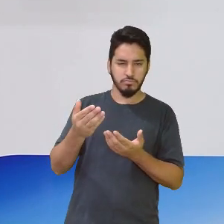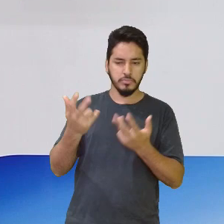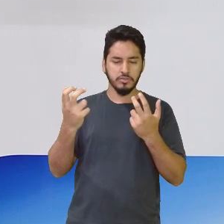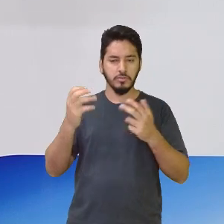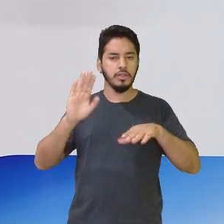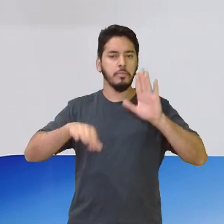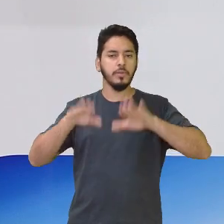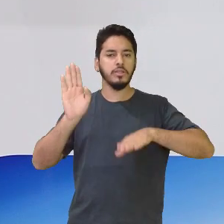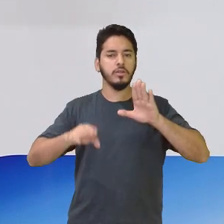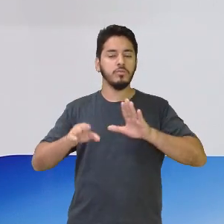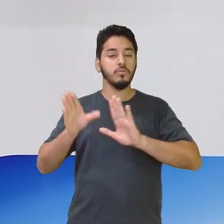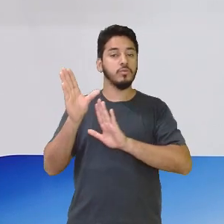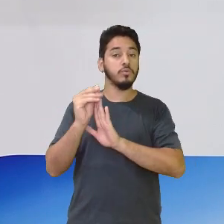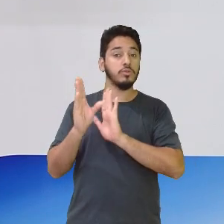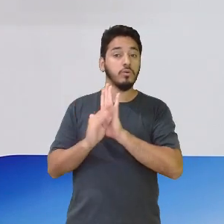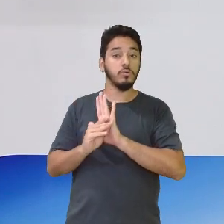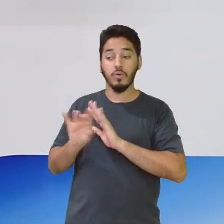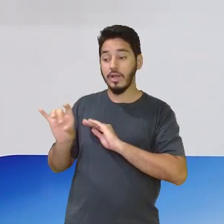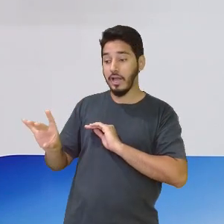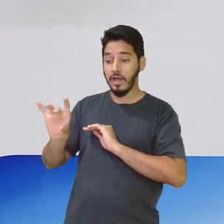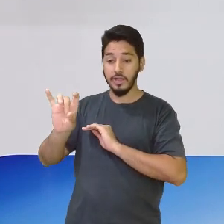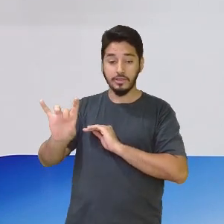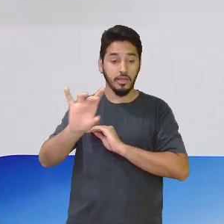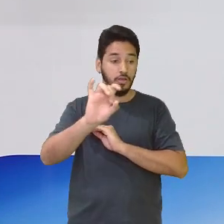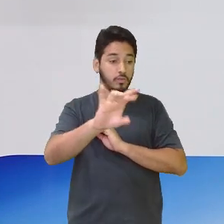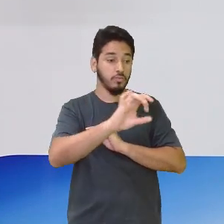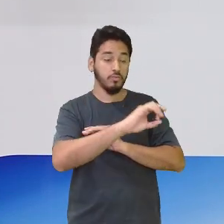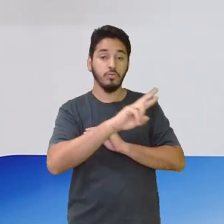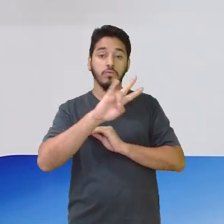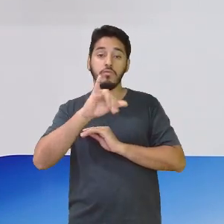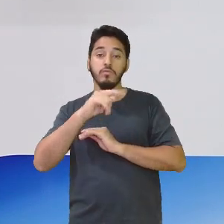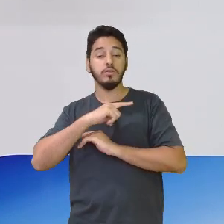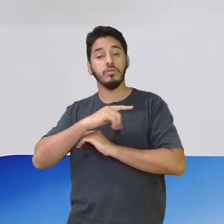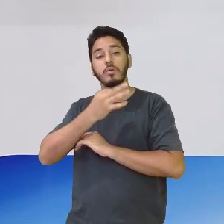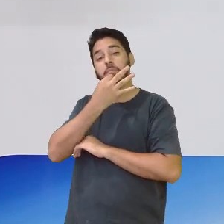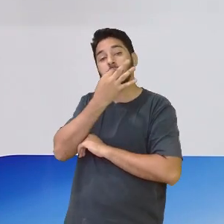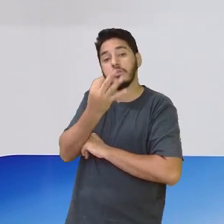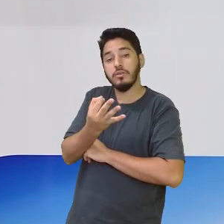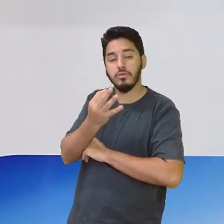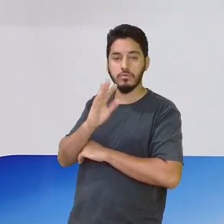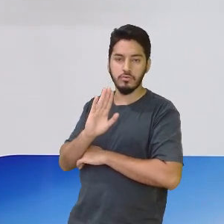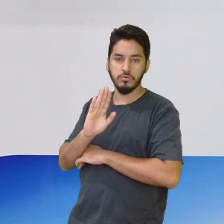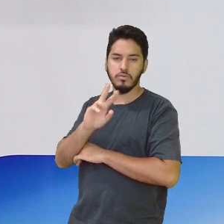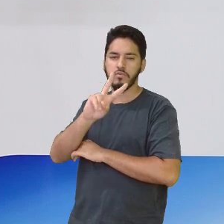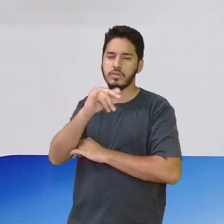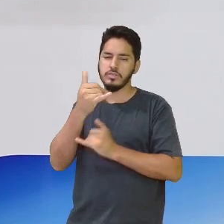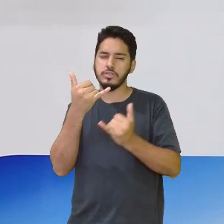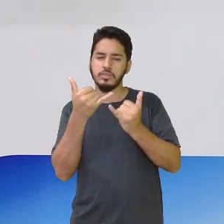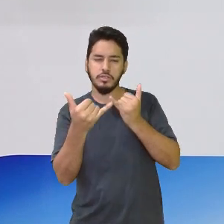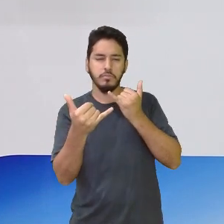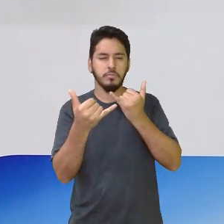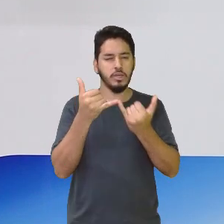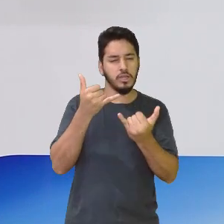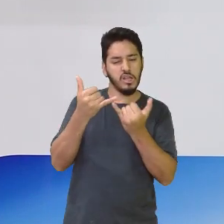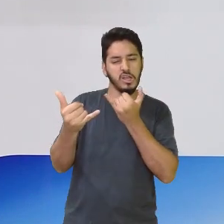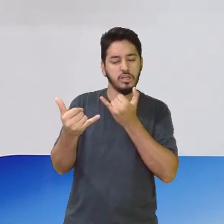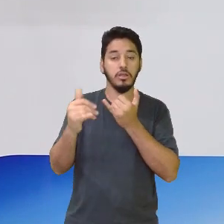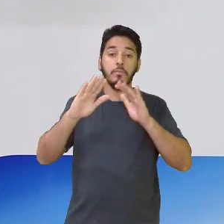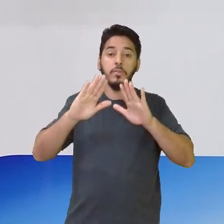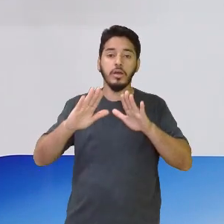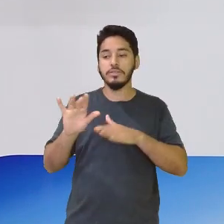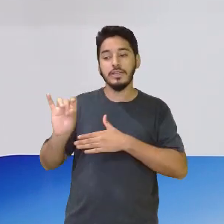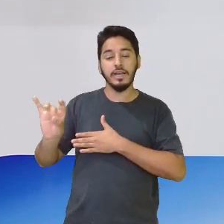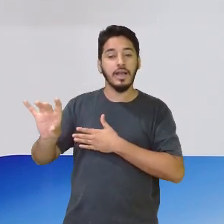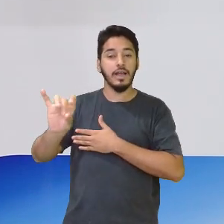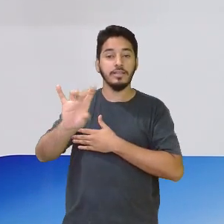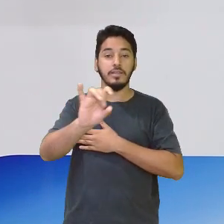que você for trabalhar, cada um vai ter uma posição diferente. Vai ser semelhante, muitas delas, mas cada um vai ter o